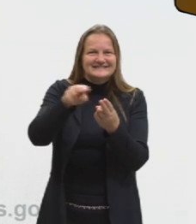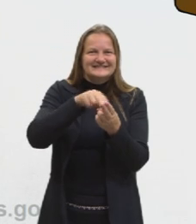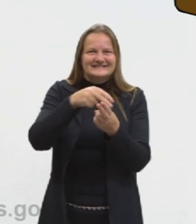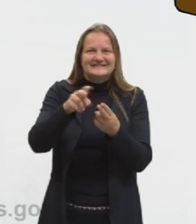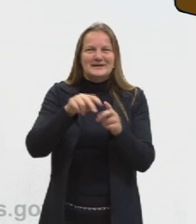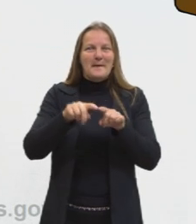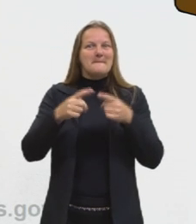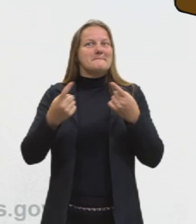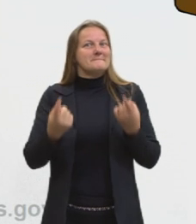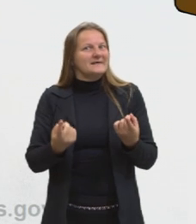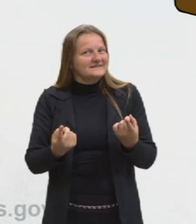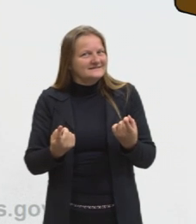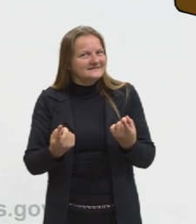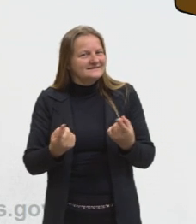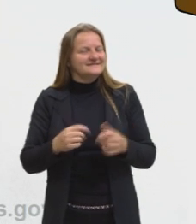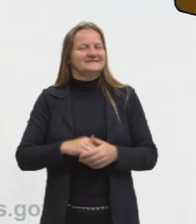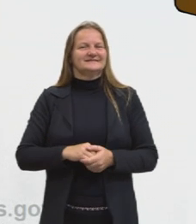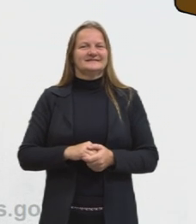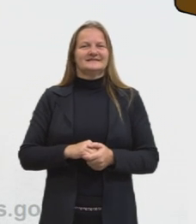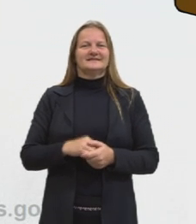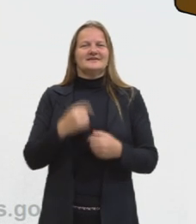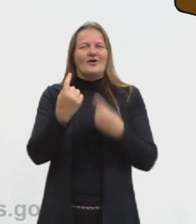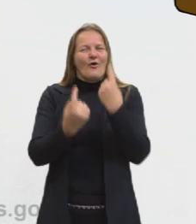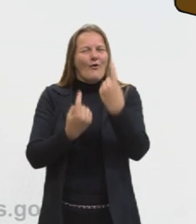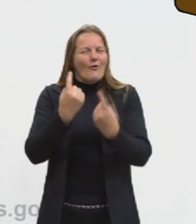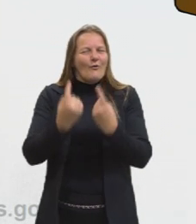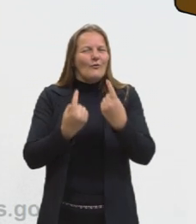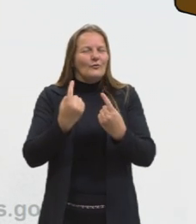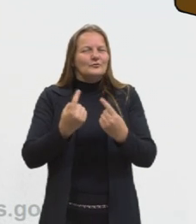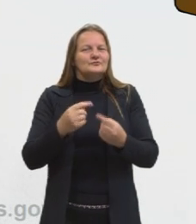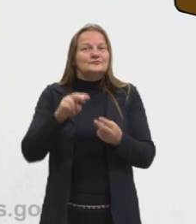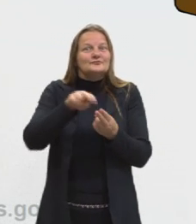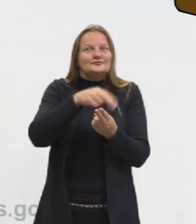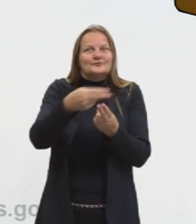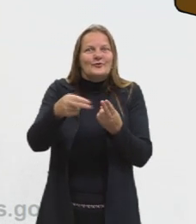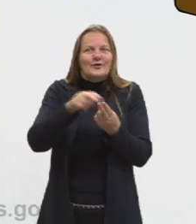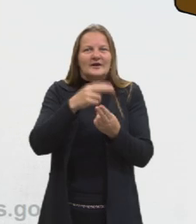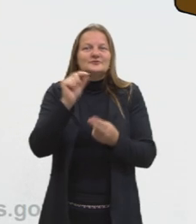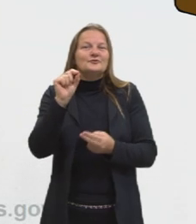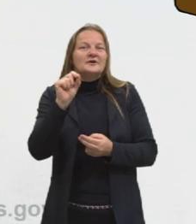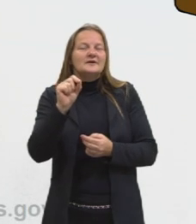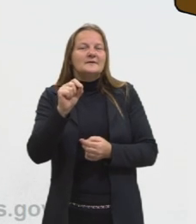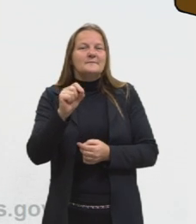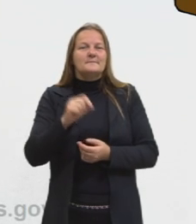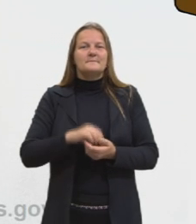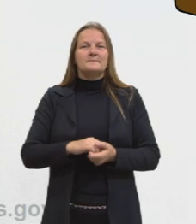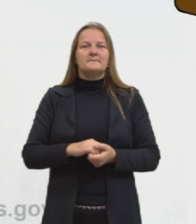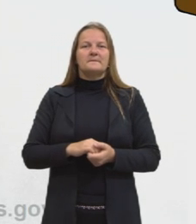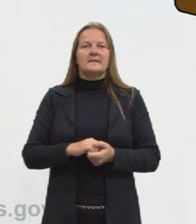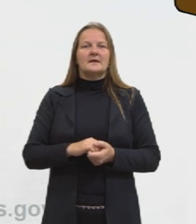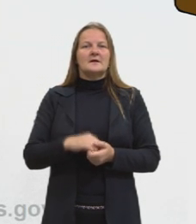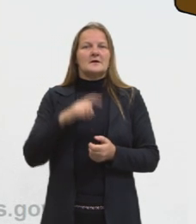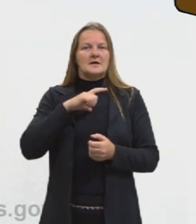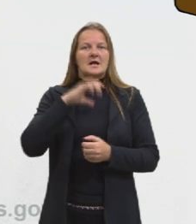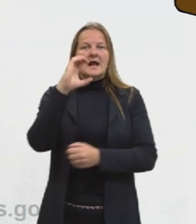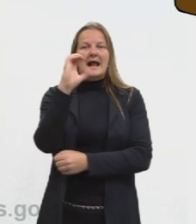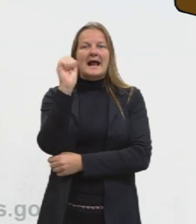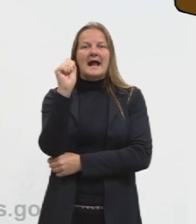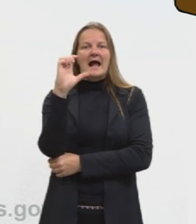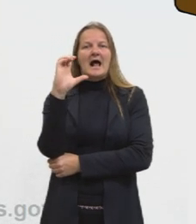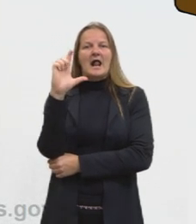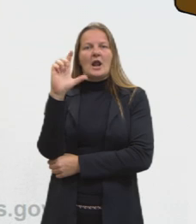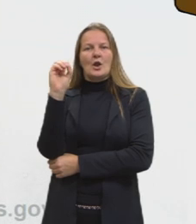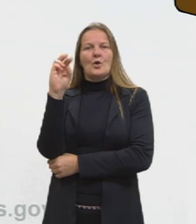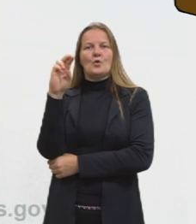a gente sabe né algumas coisas sobre o chocolate o que que ele é muito calórico Mas a gente